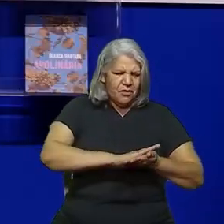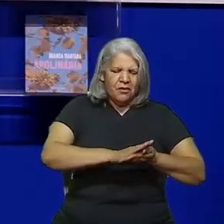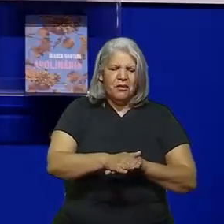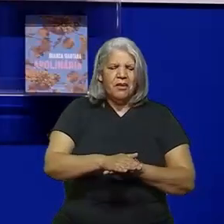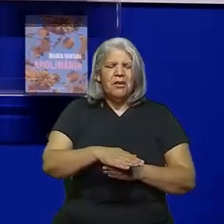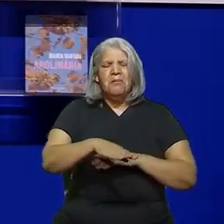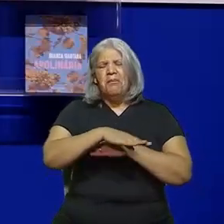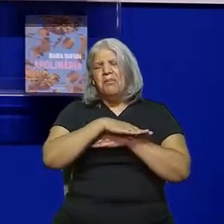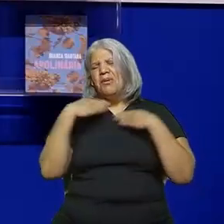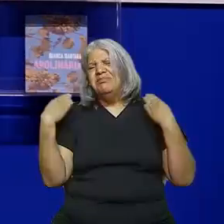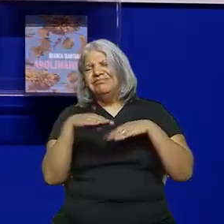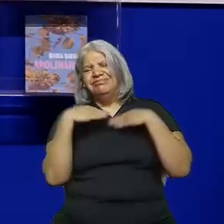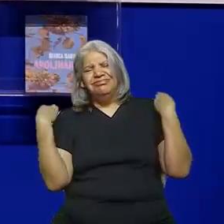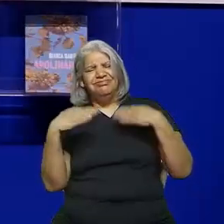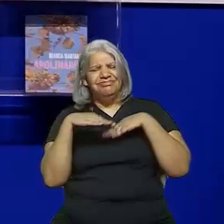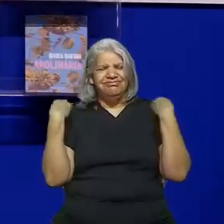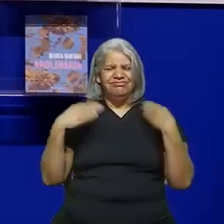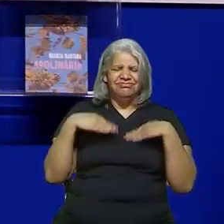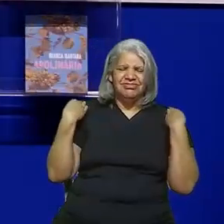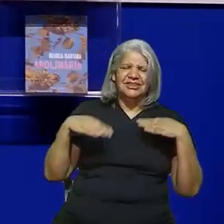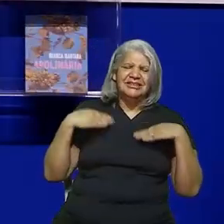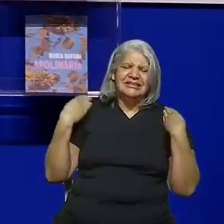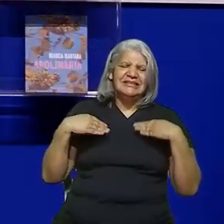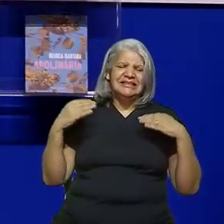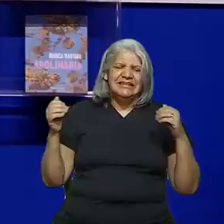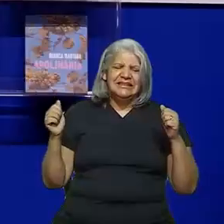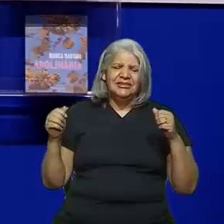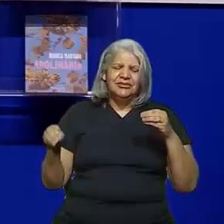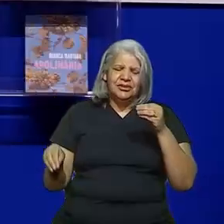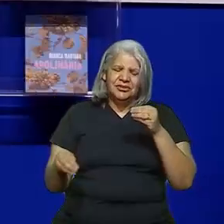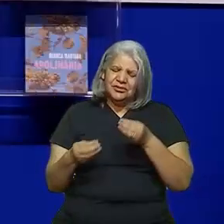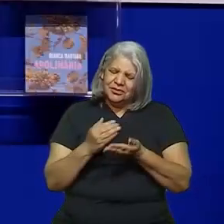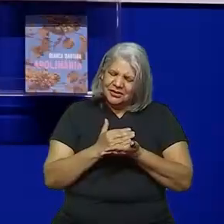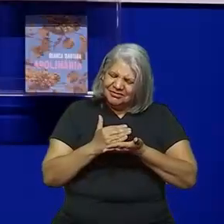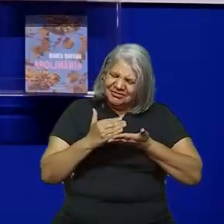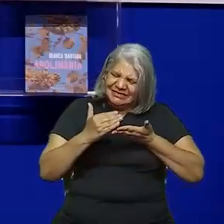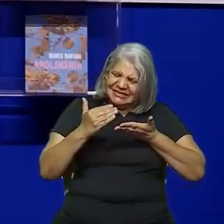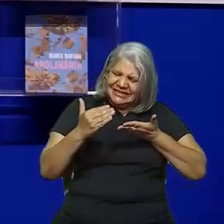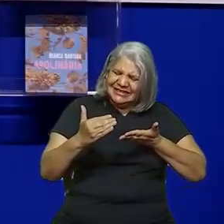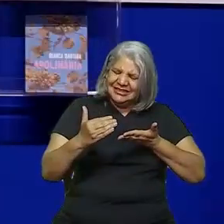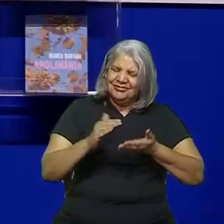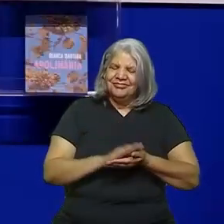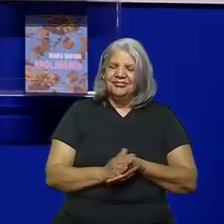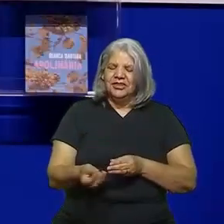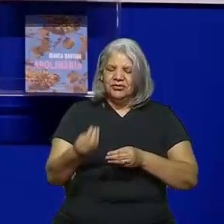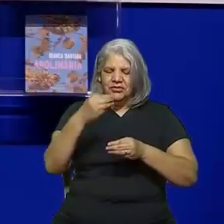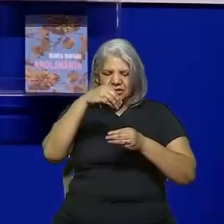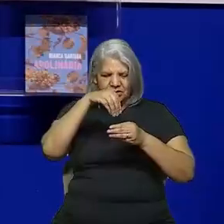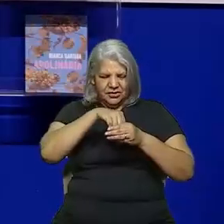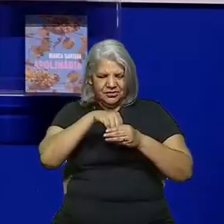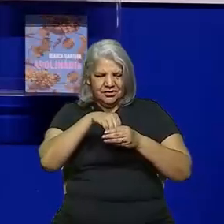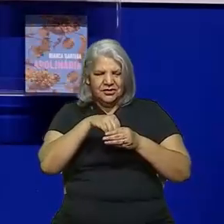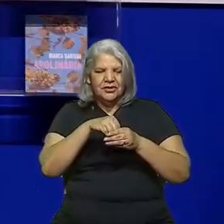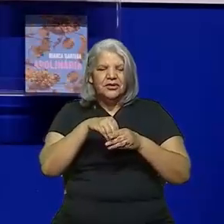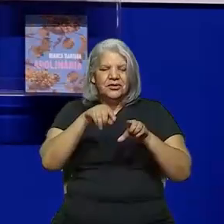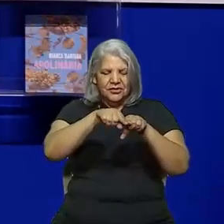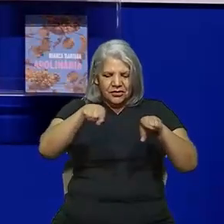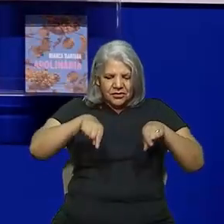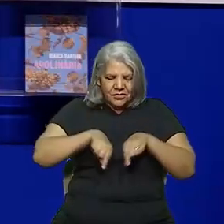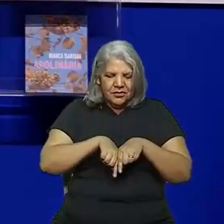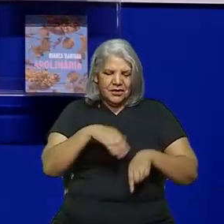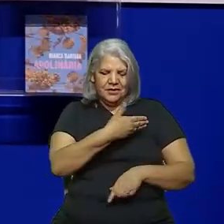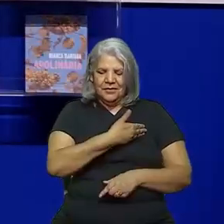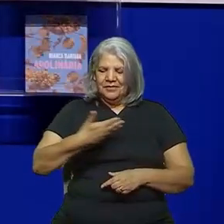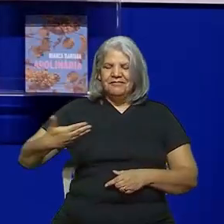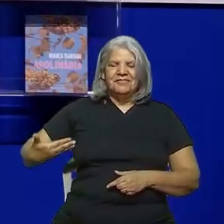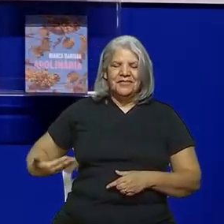assassinato, de reputação se formando ali. Então, eu fiz isso dentro de uma repartição pública, sem